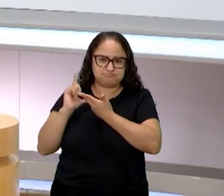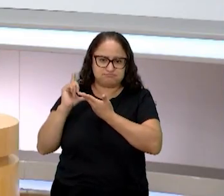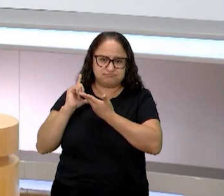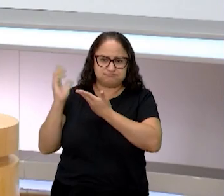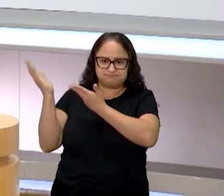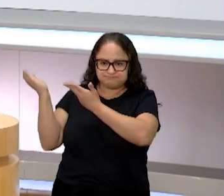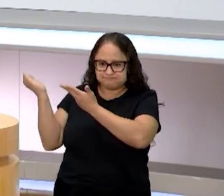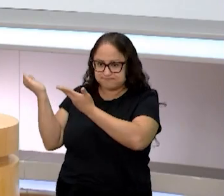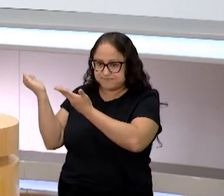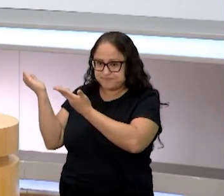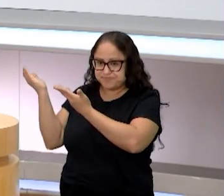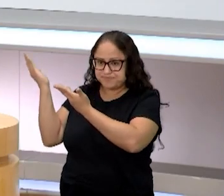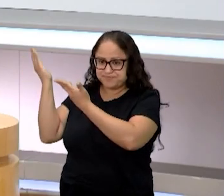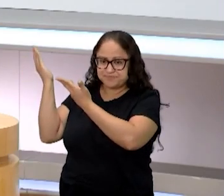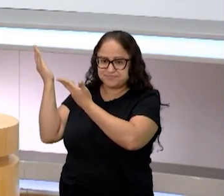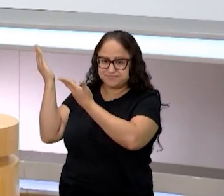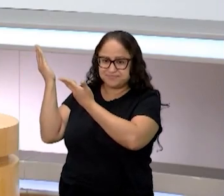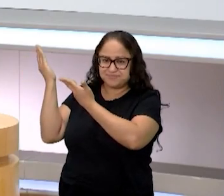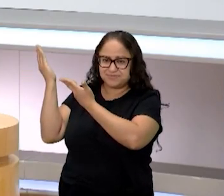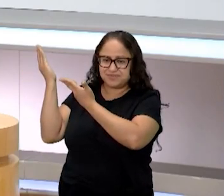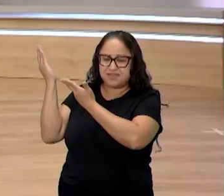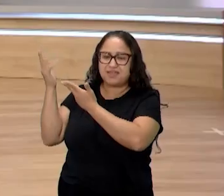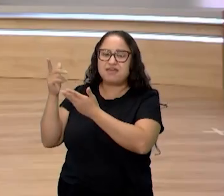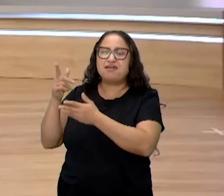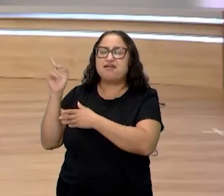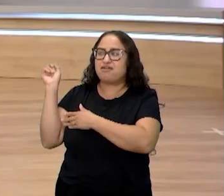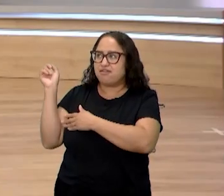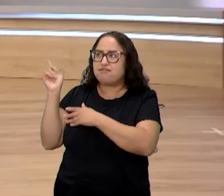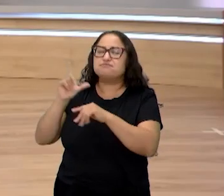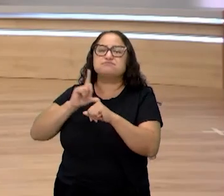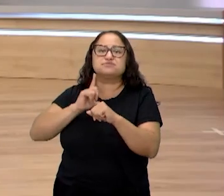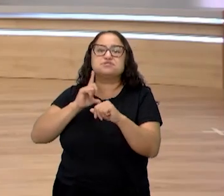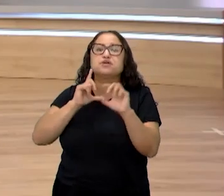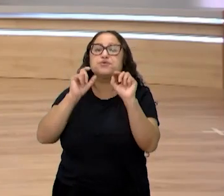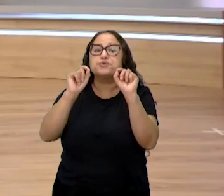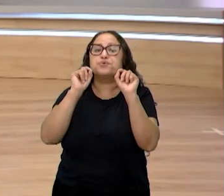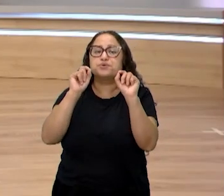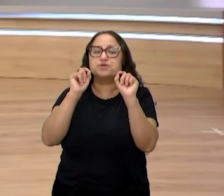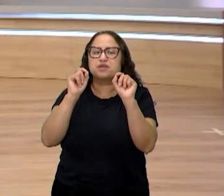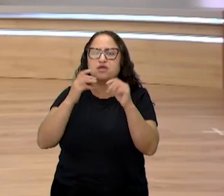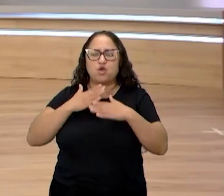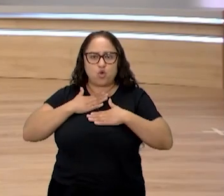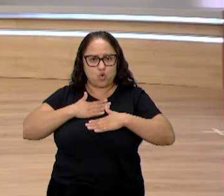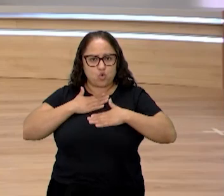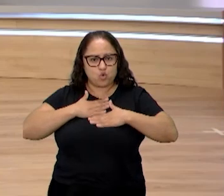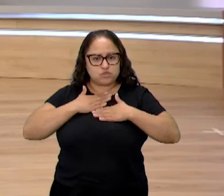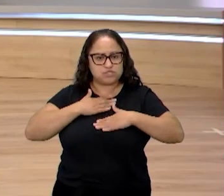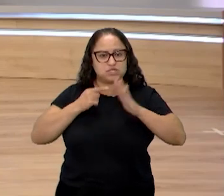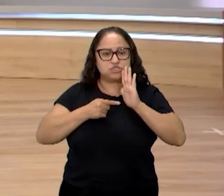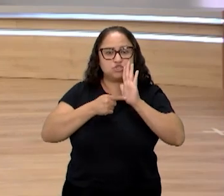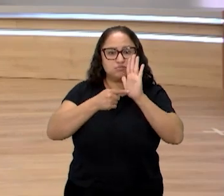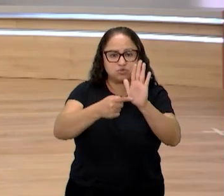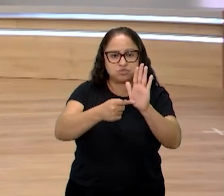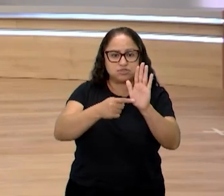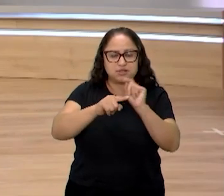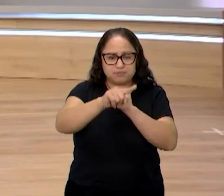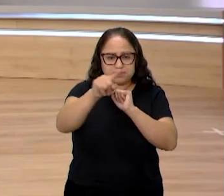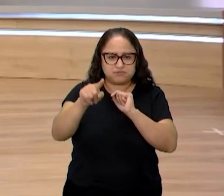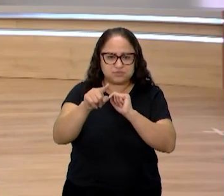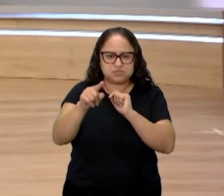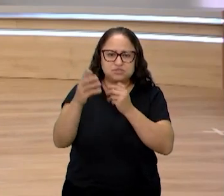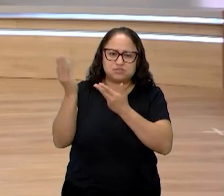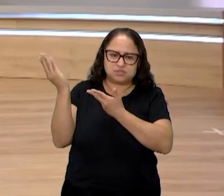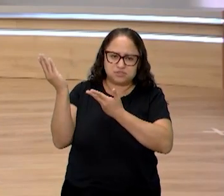no palco, olha só. Esse modelo aqui, a primeira coisa que, né, eu gostaria de mostrar para vocês é que